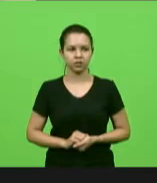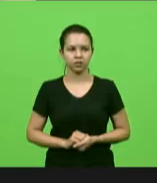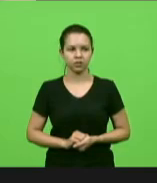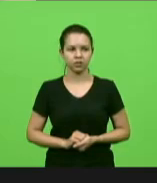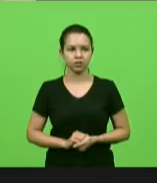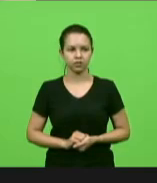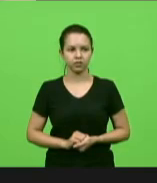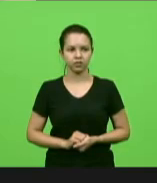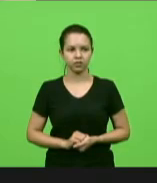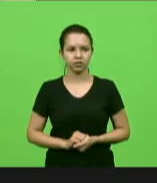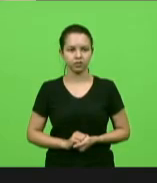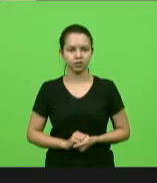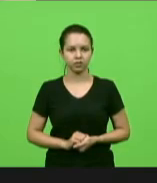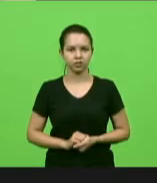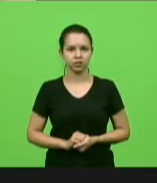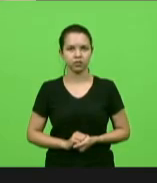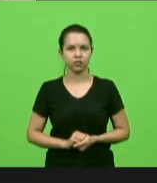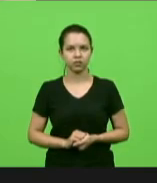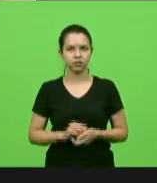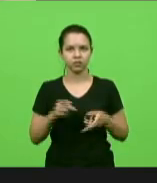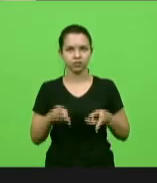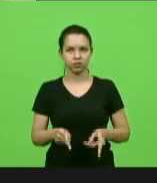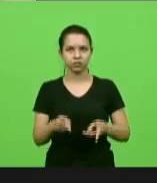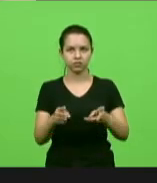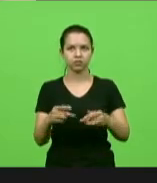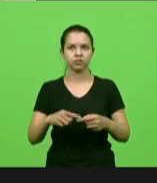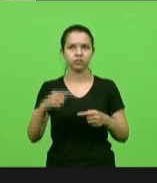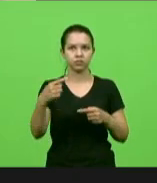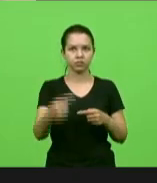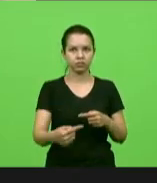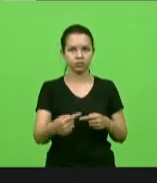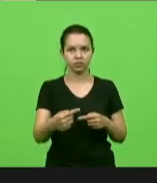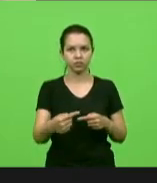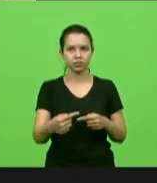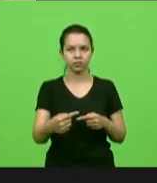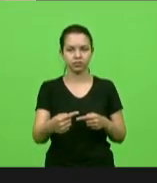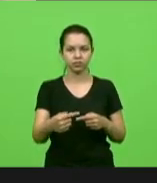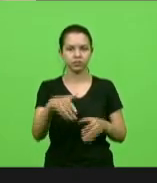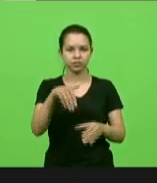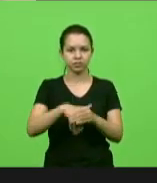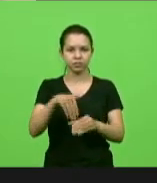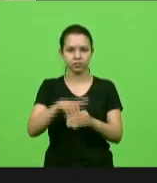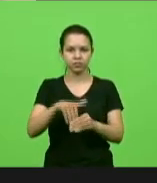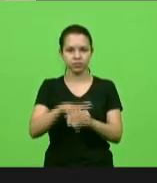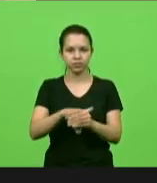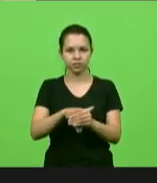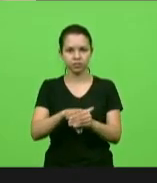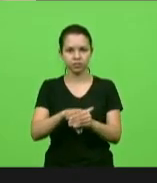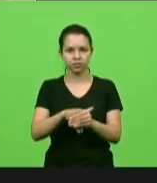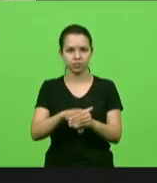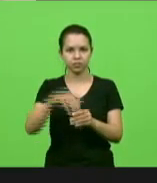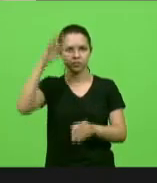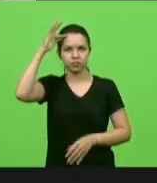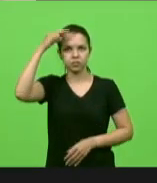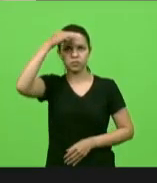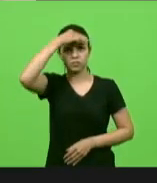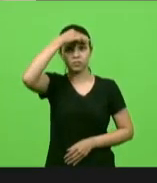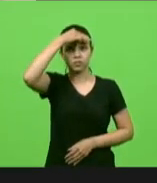Vossa Excelência. Na sequência, então, nós ouviremos o voto. Tem a palavra o deputado Fabiano da Luz.